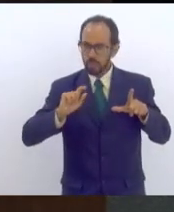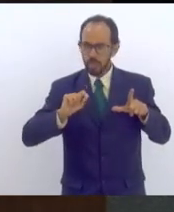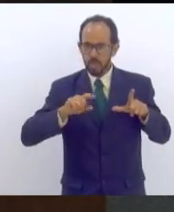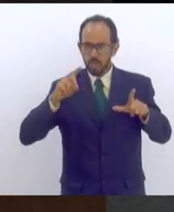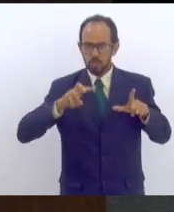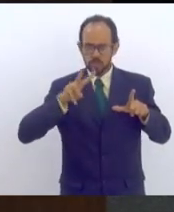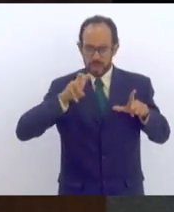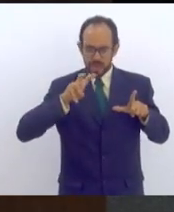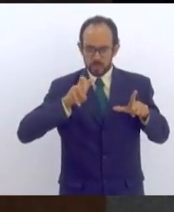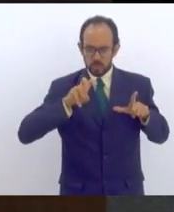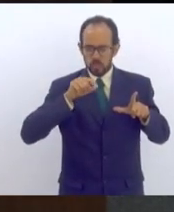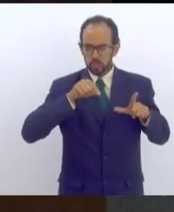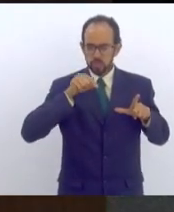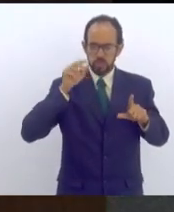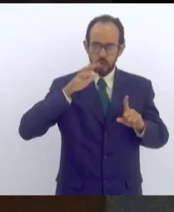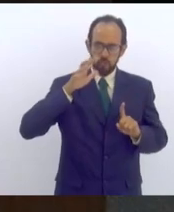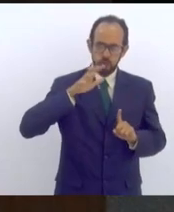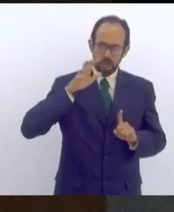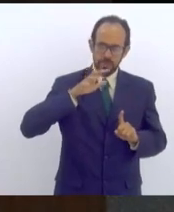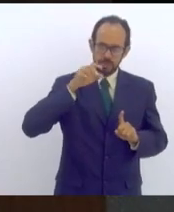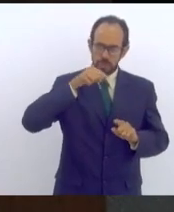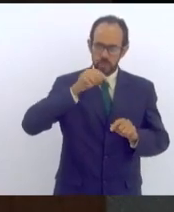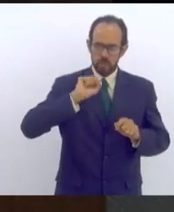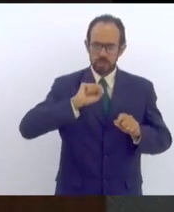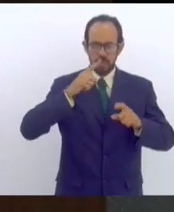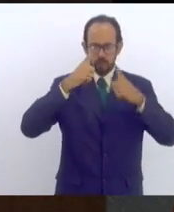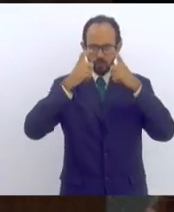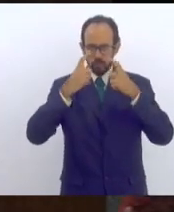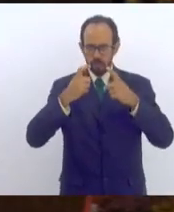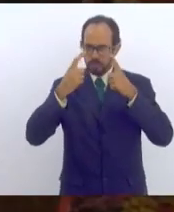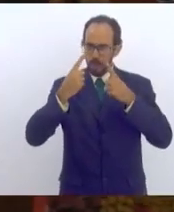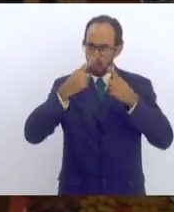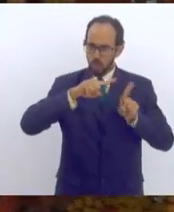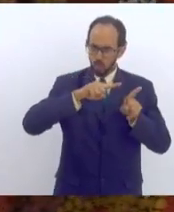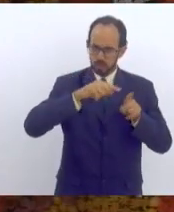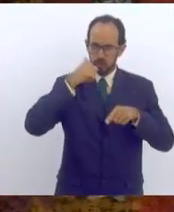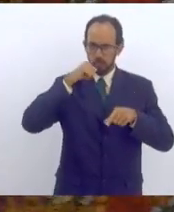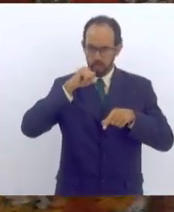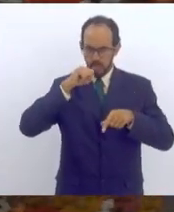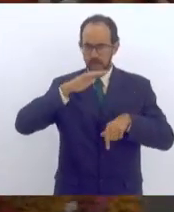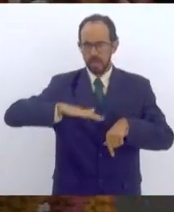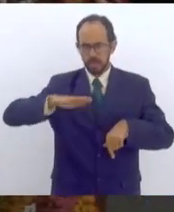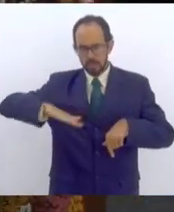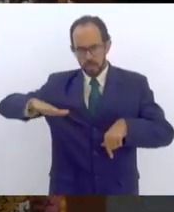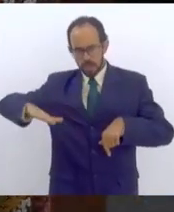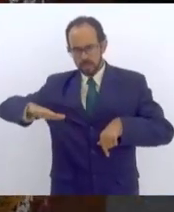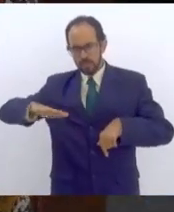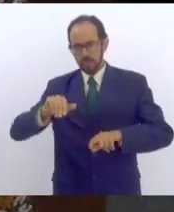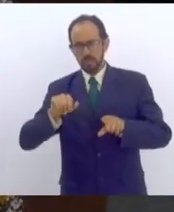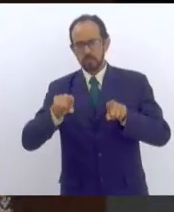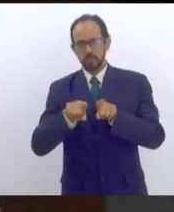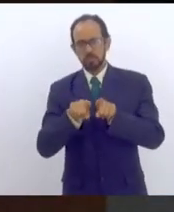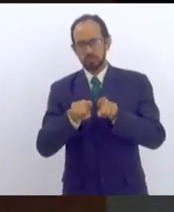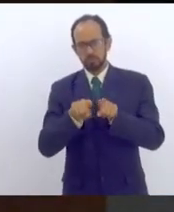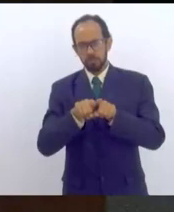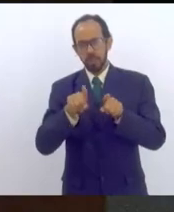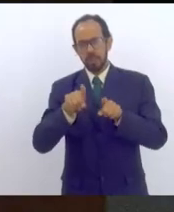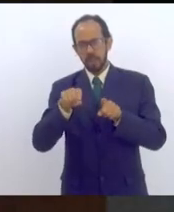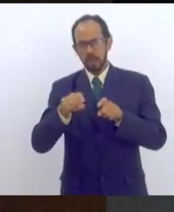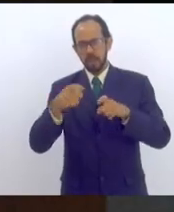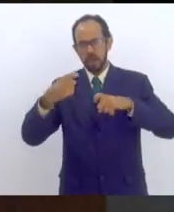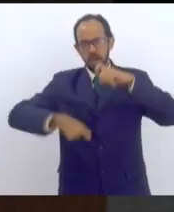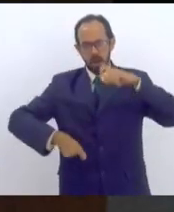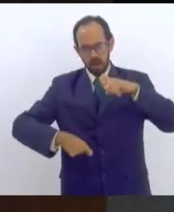que interferem nessa questão da violência contra a mulher, a criança, né, no sentido do estupro e dos crimes